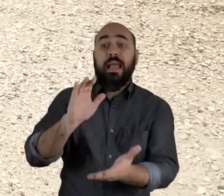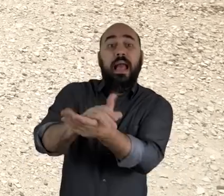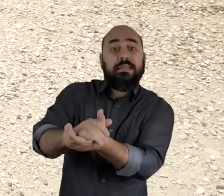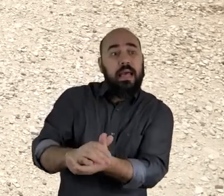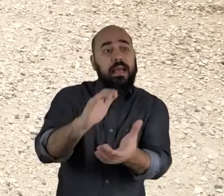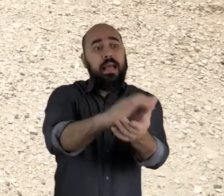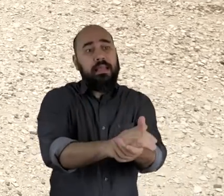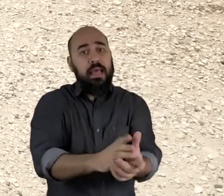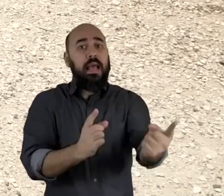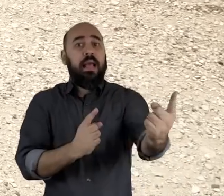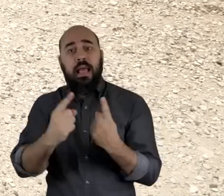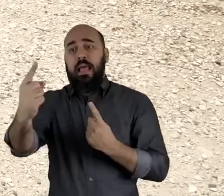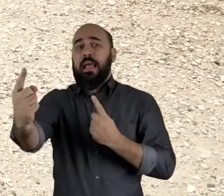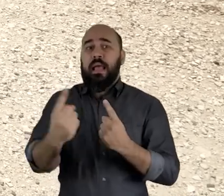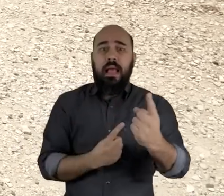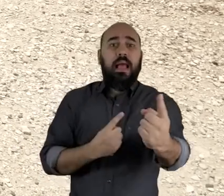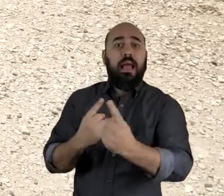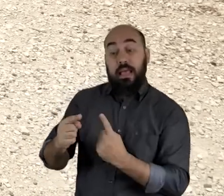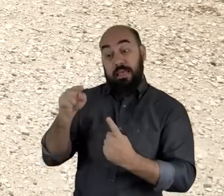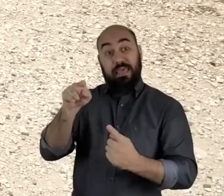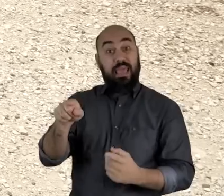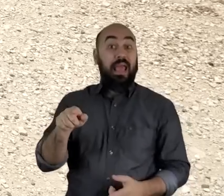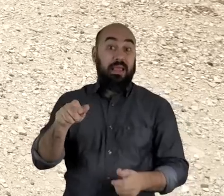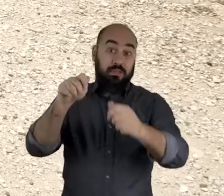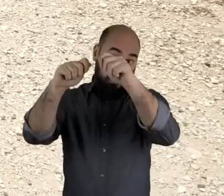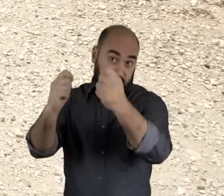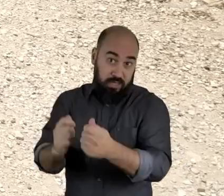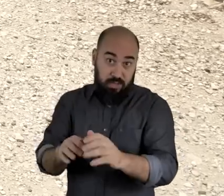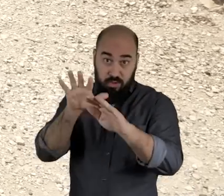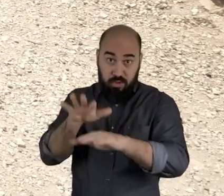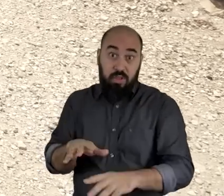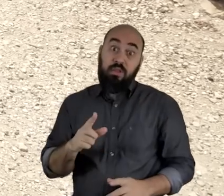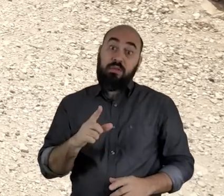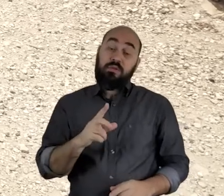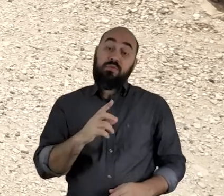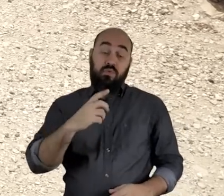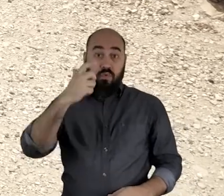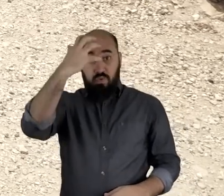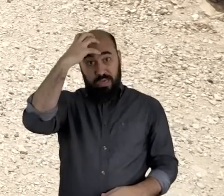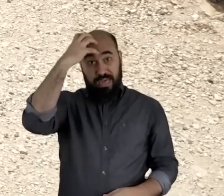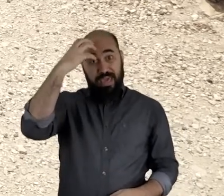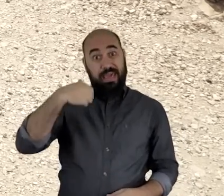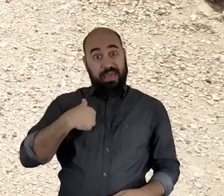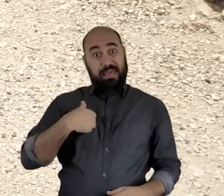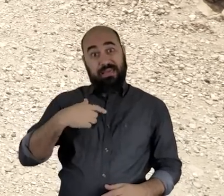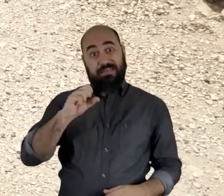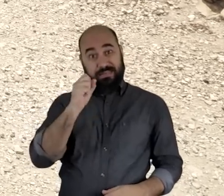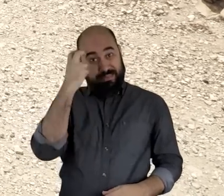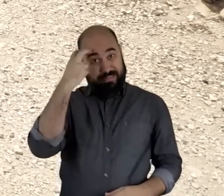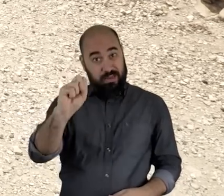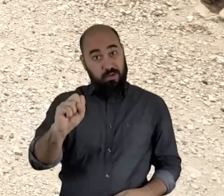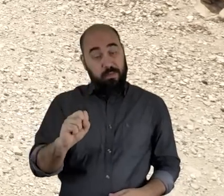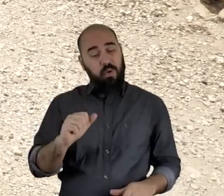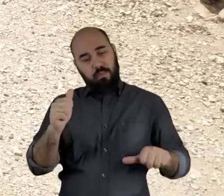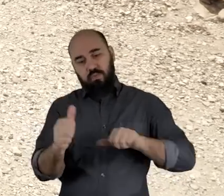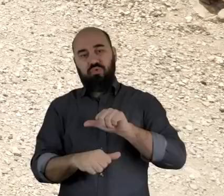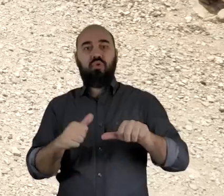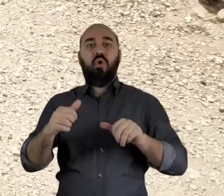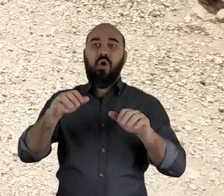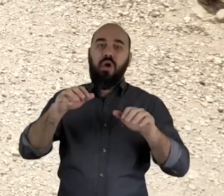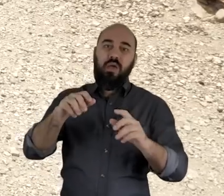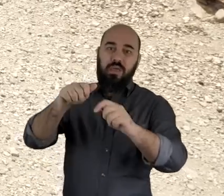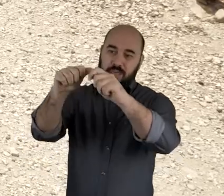foi trazendo para o reino, as suas diversas esposas, né, e concubinas. Isso acabou fazendo com que o rei mergulhasse também na